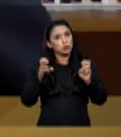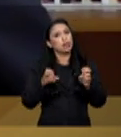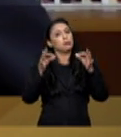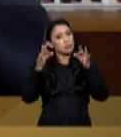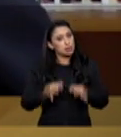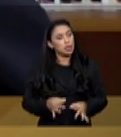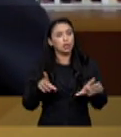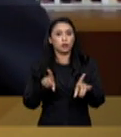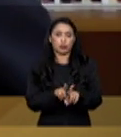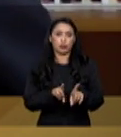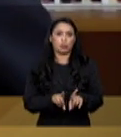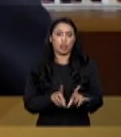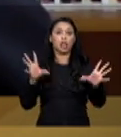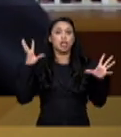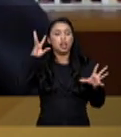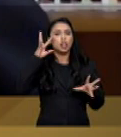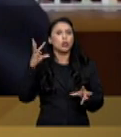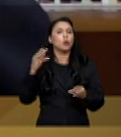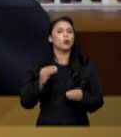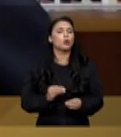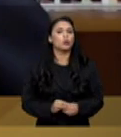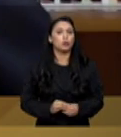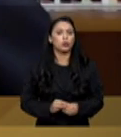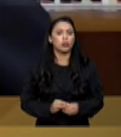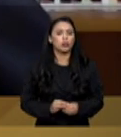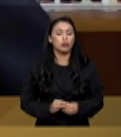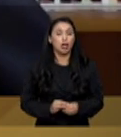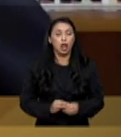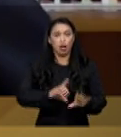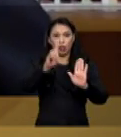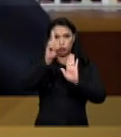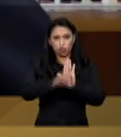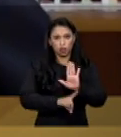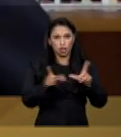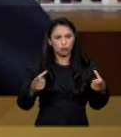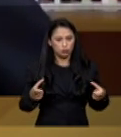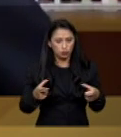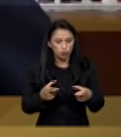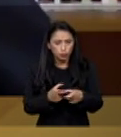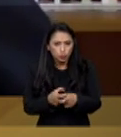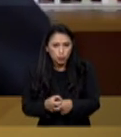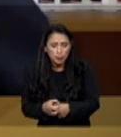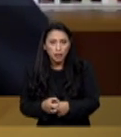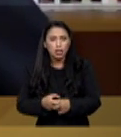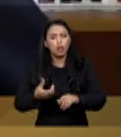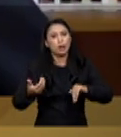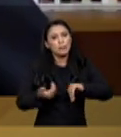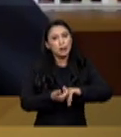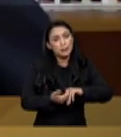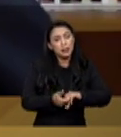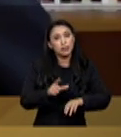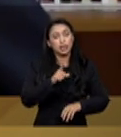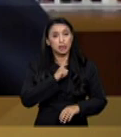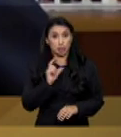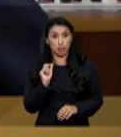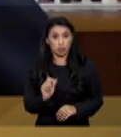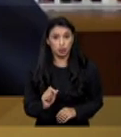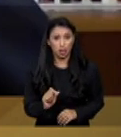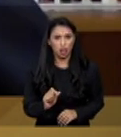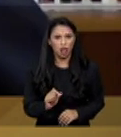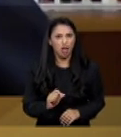conclui. A ofensa ao direito das minorias parlamentares constitui, em essência,